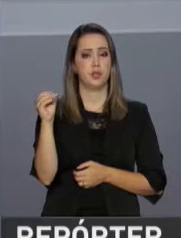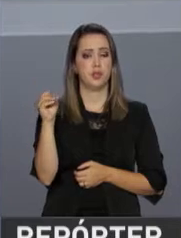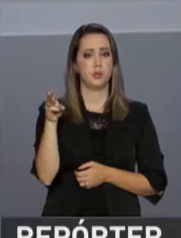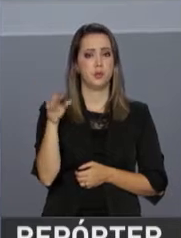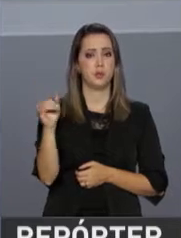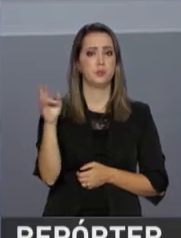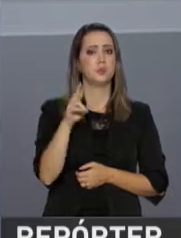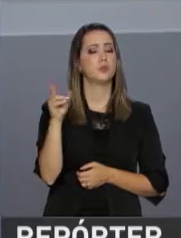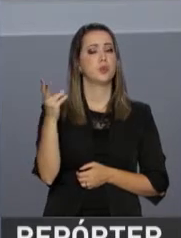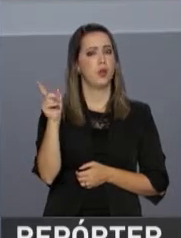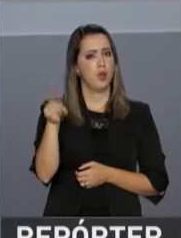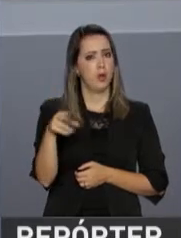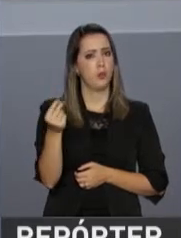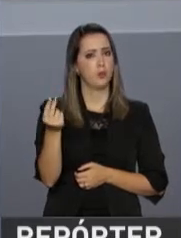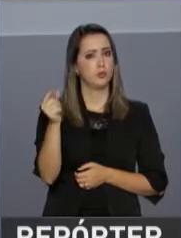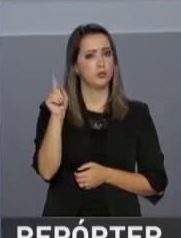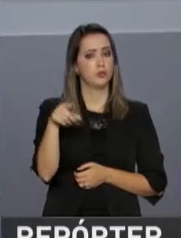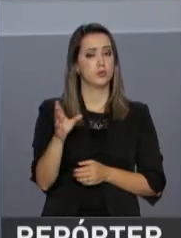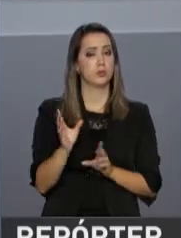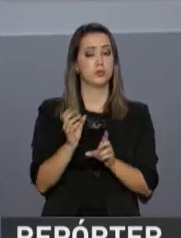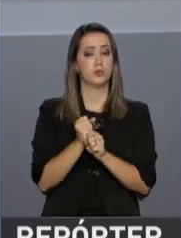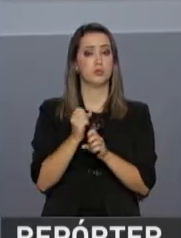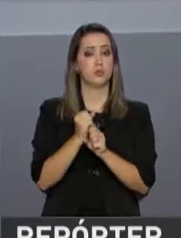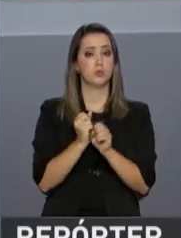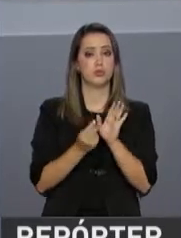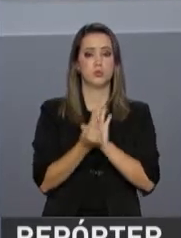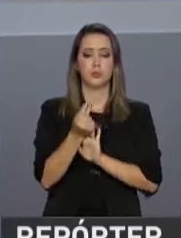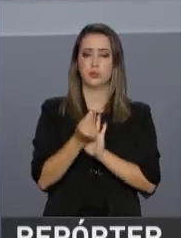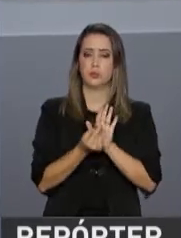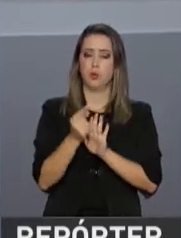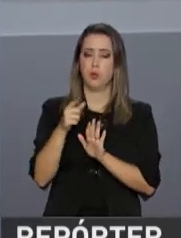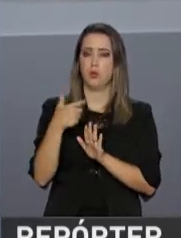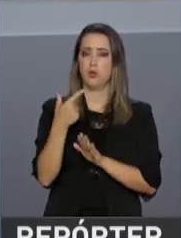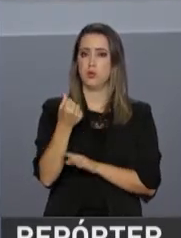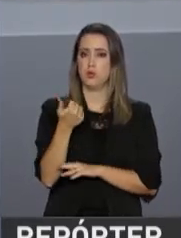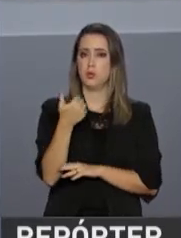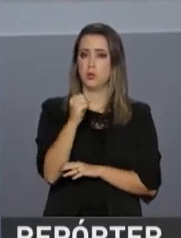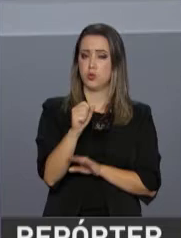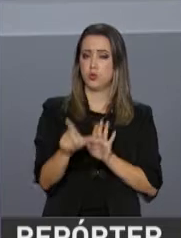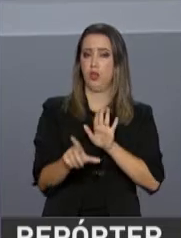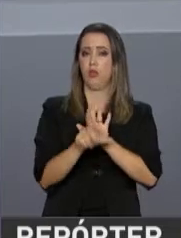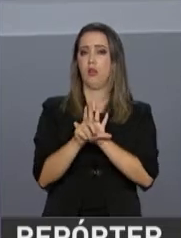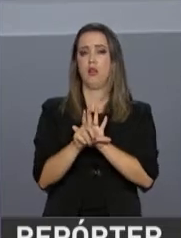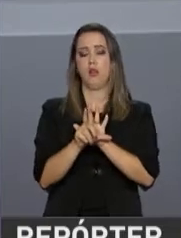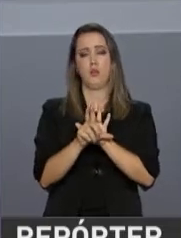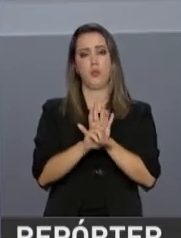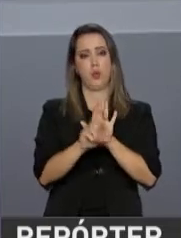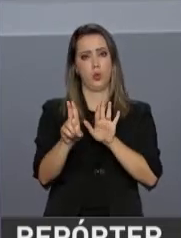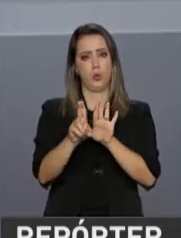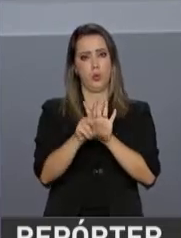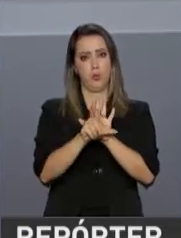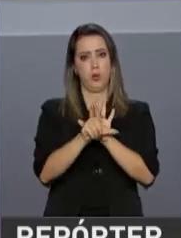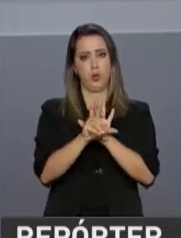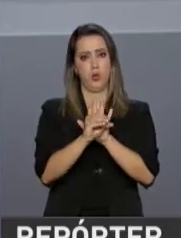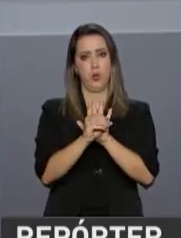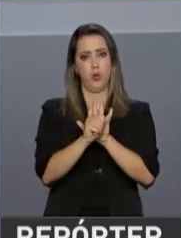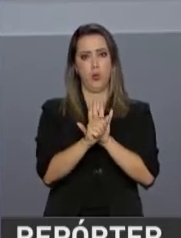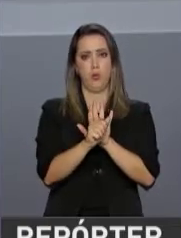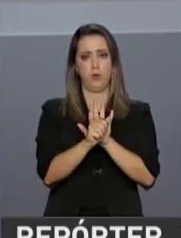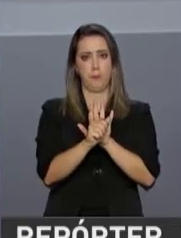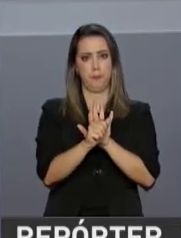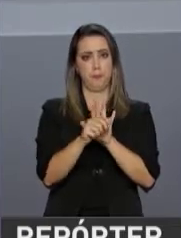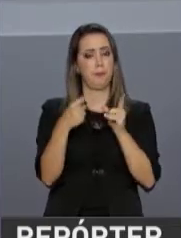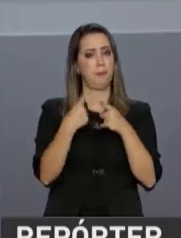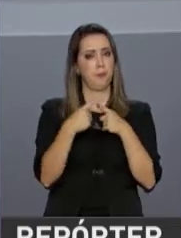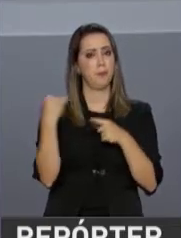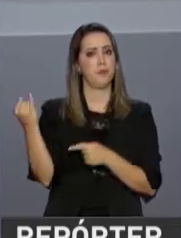reais este é o orçamento previsto para 2018 na lei orçamentária anual também conhecida como loa a lei é importante porque